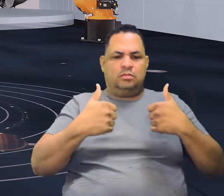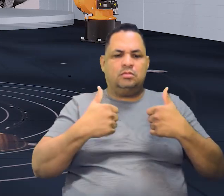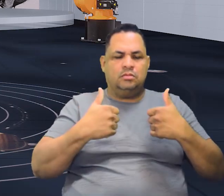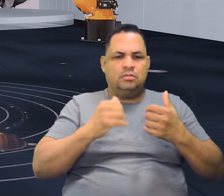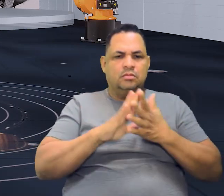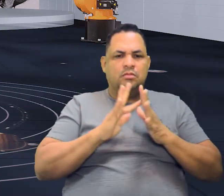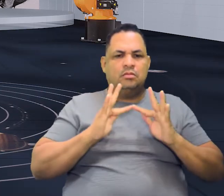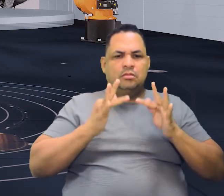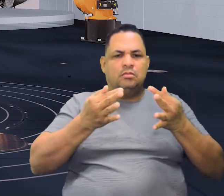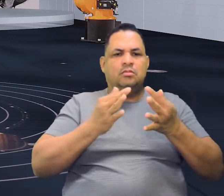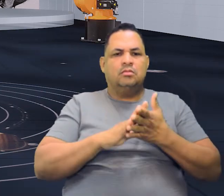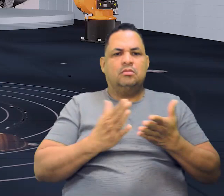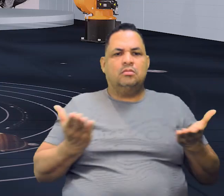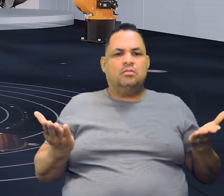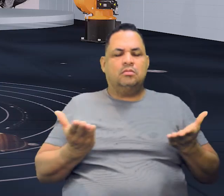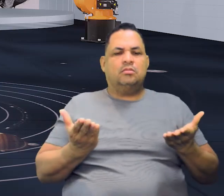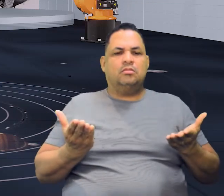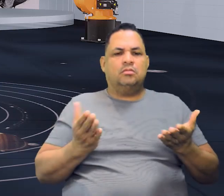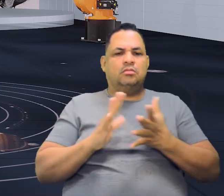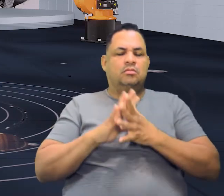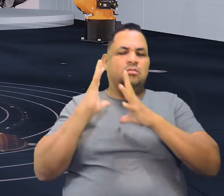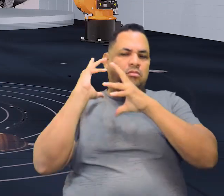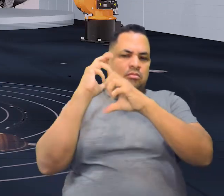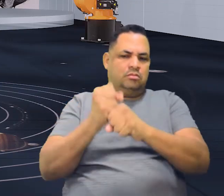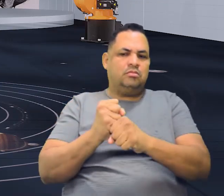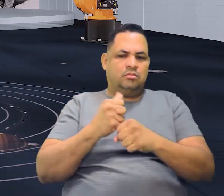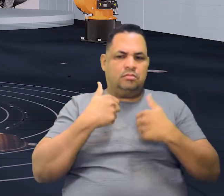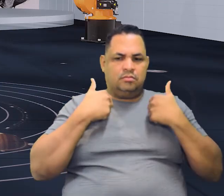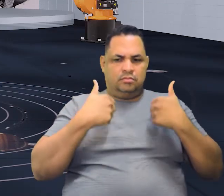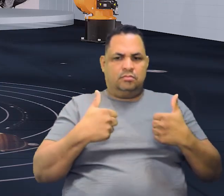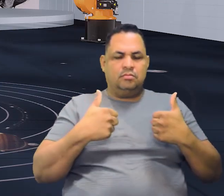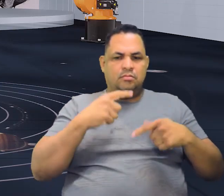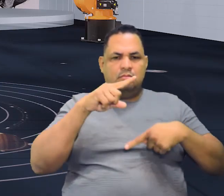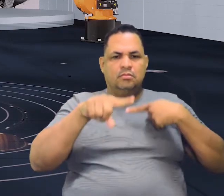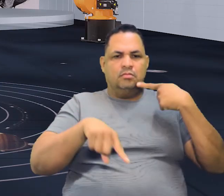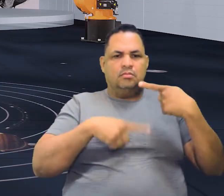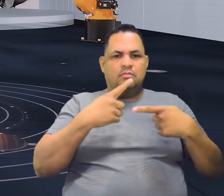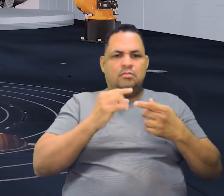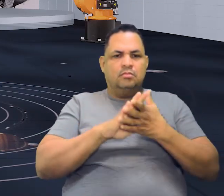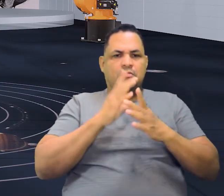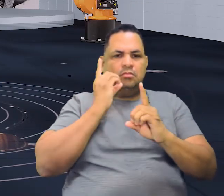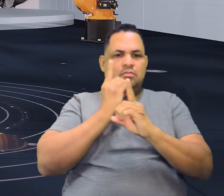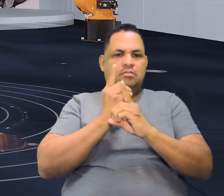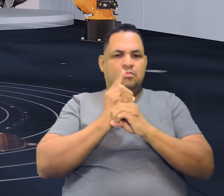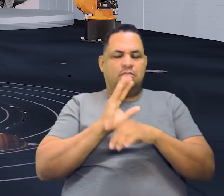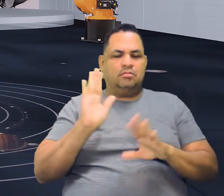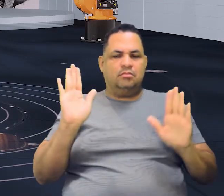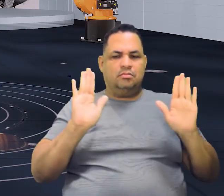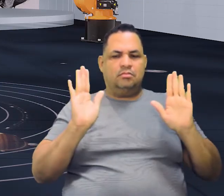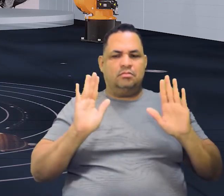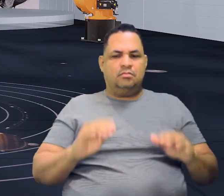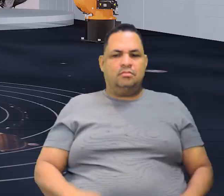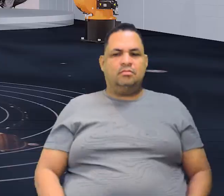pessoal? Fechado? Bom, essa foi a nossa revisão, beleza? E depois a gente se encontra. Até mais.